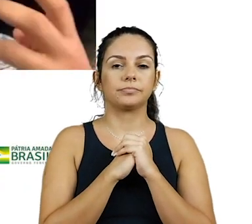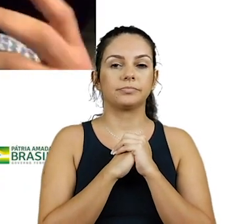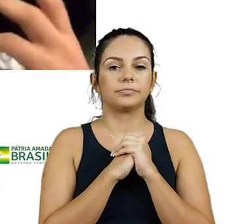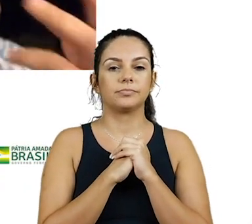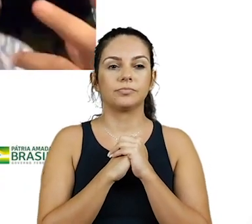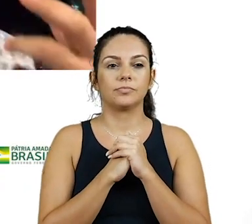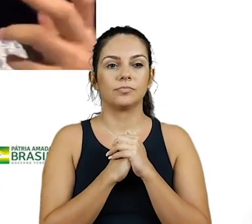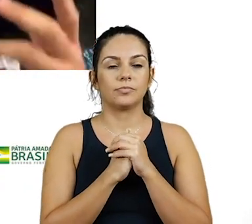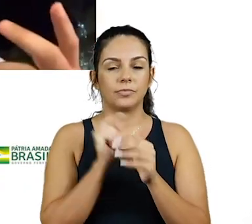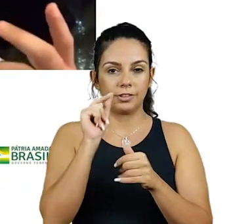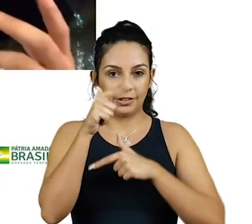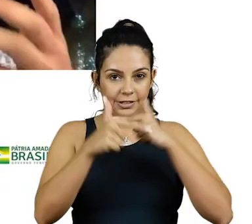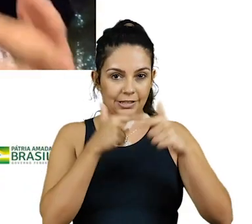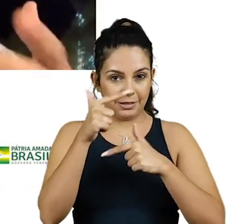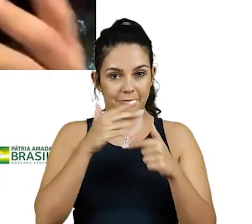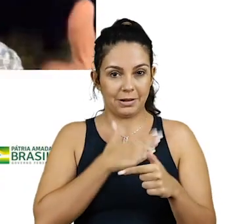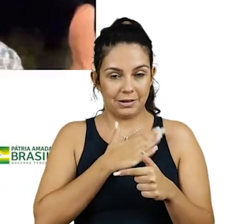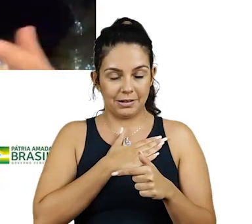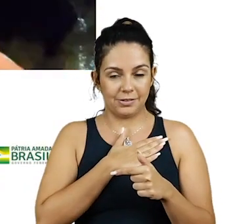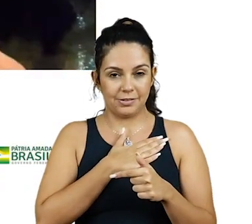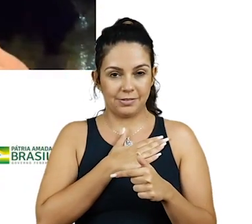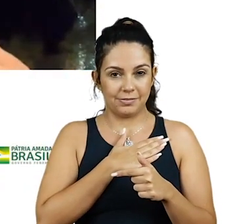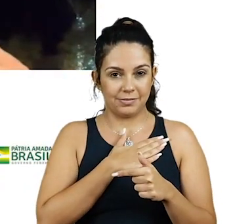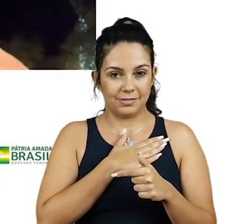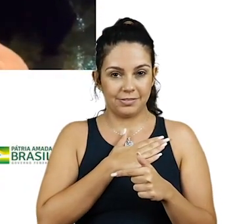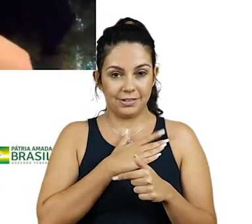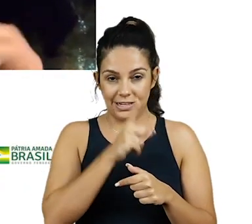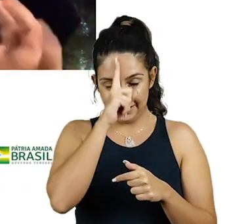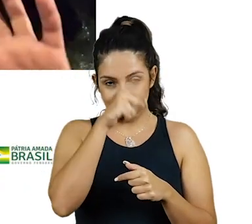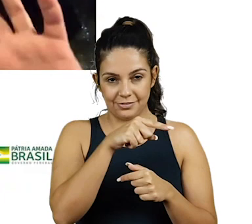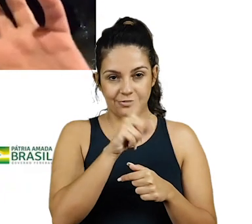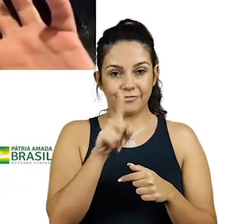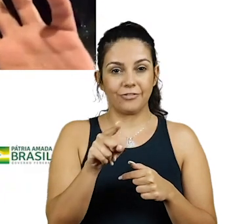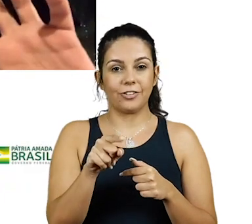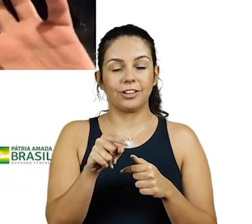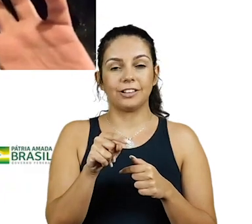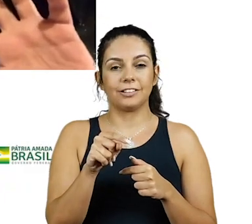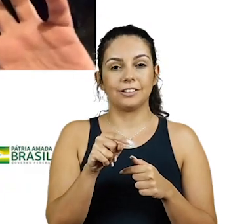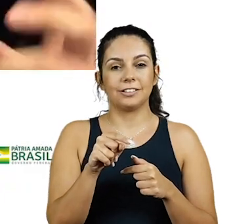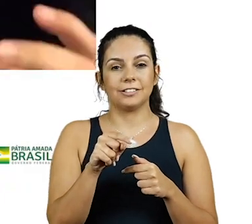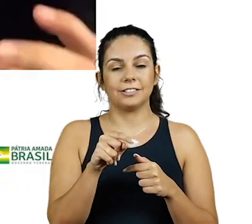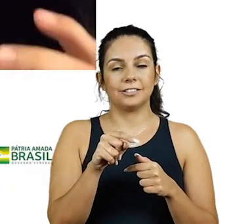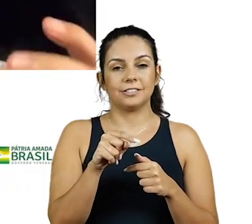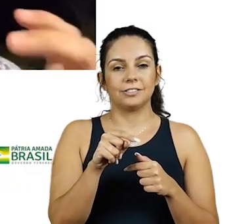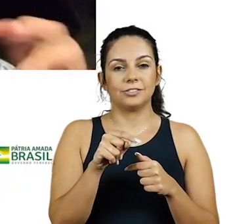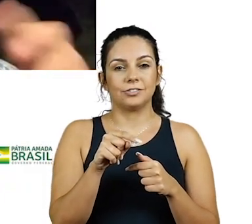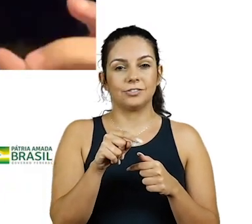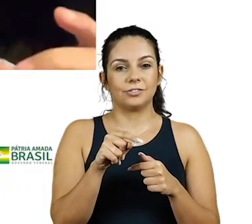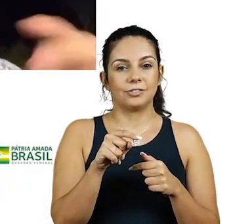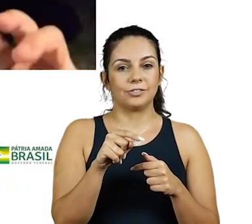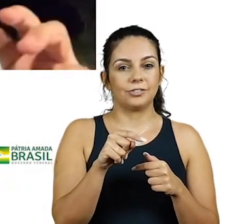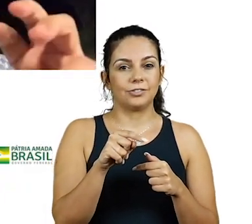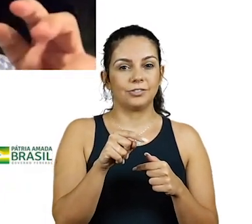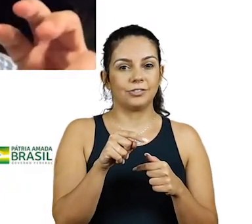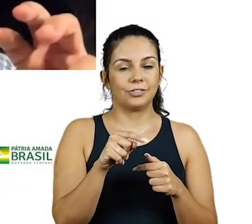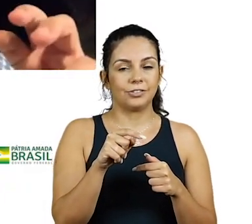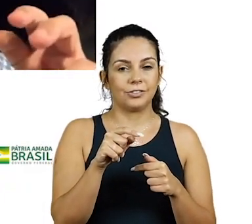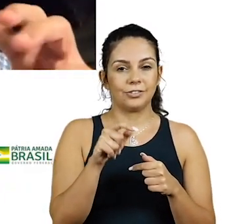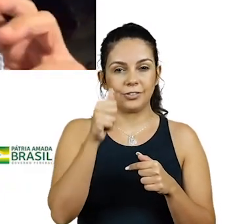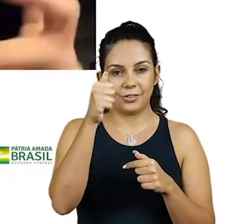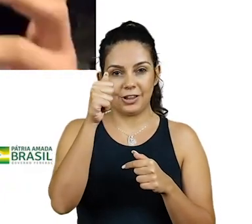Então, o que dá trabalho para mim, o que deu trabalho nessa criação, foi o argumento, o plot. Engenho, como é